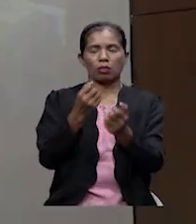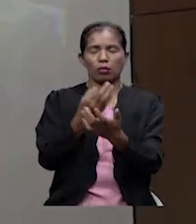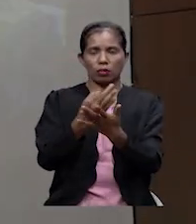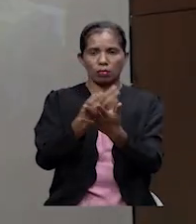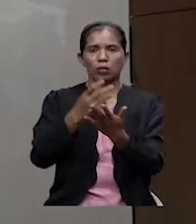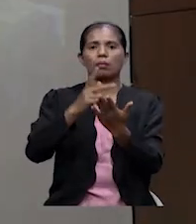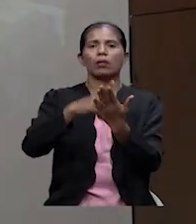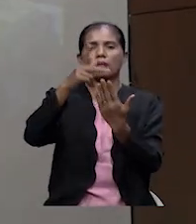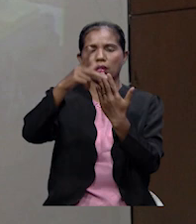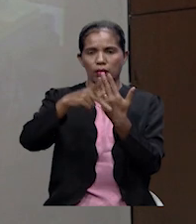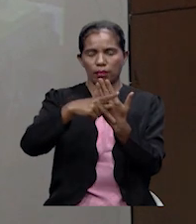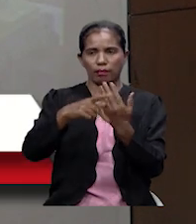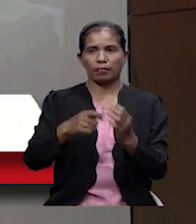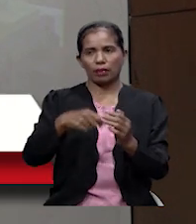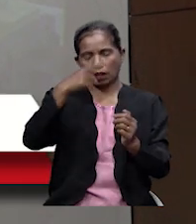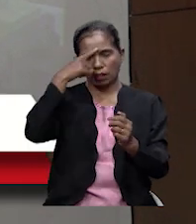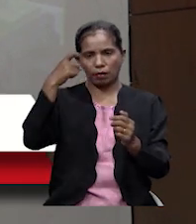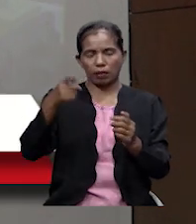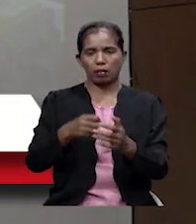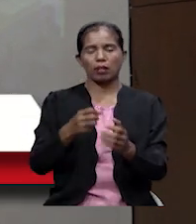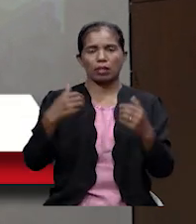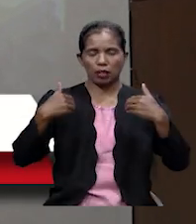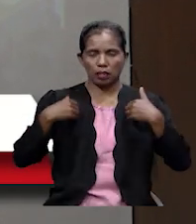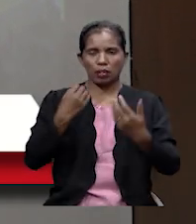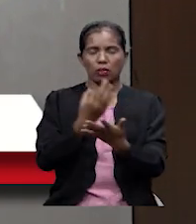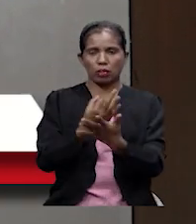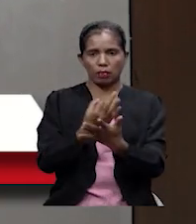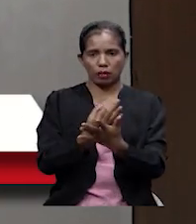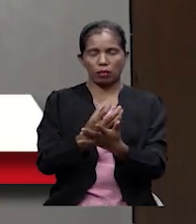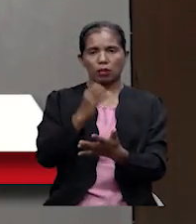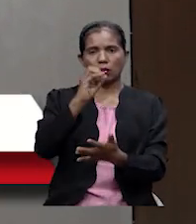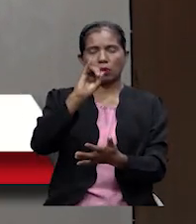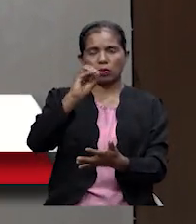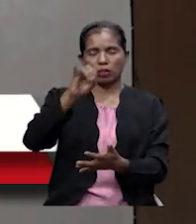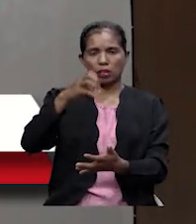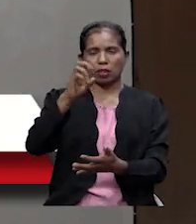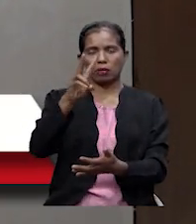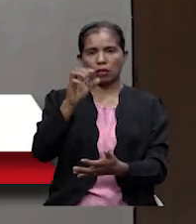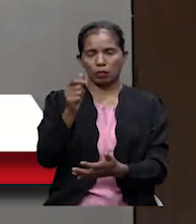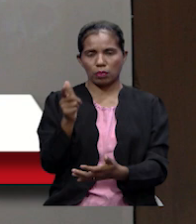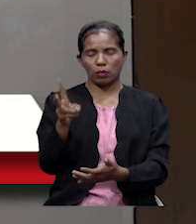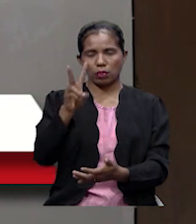programa. Tamanema ka i orçamento 2022 e ta aprova